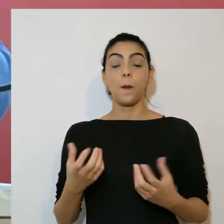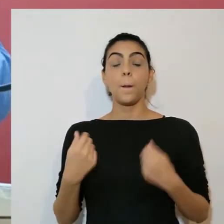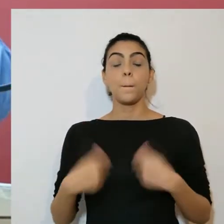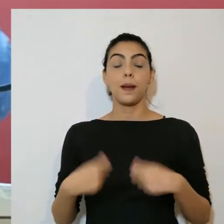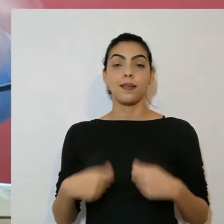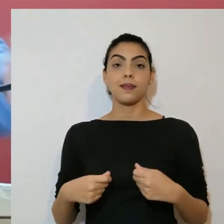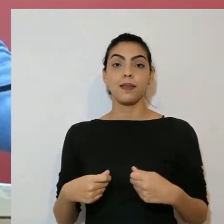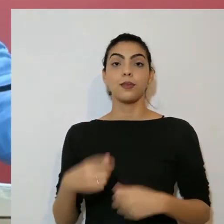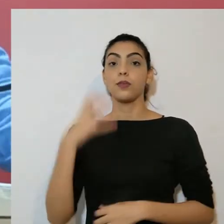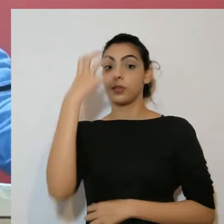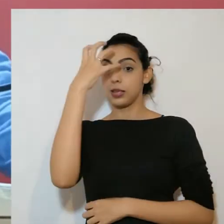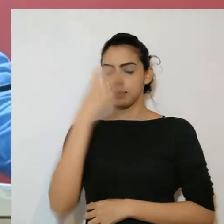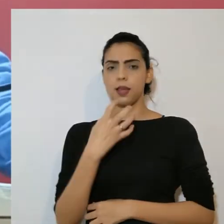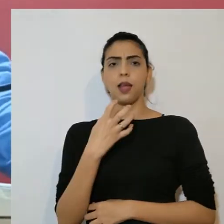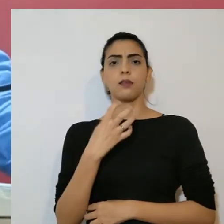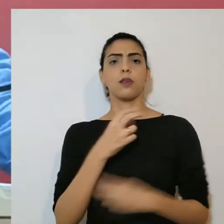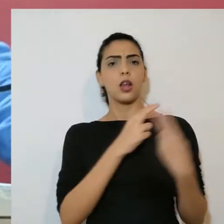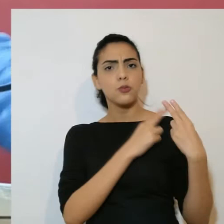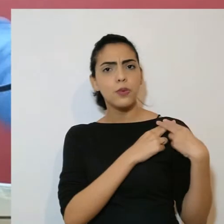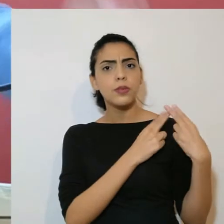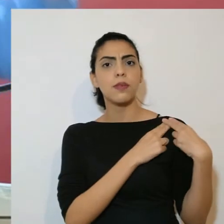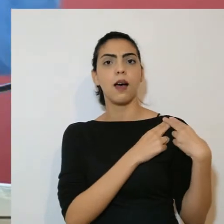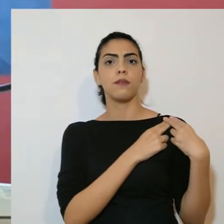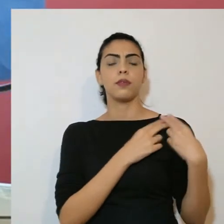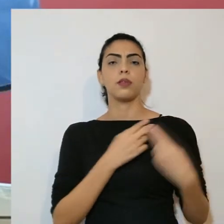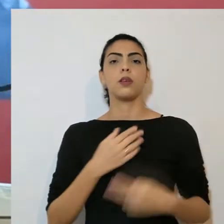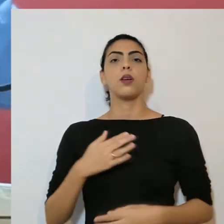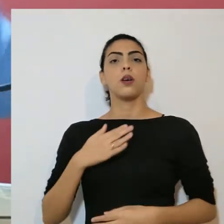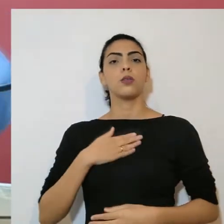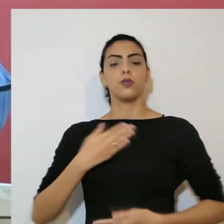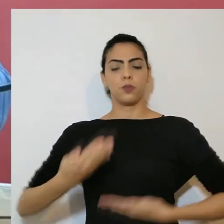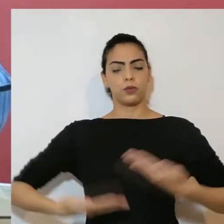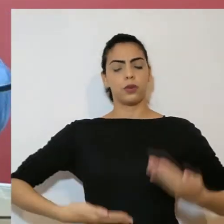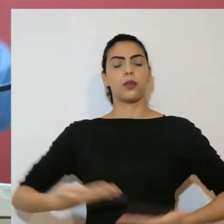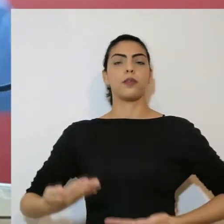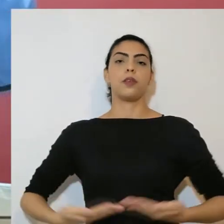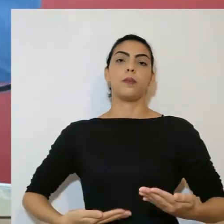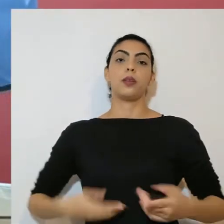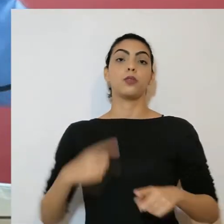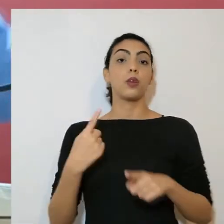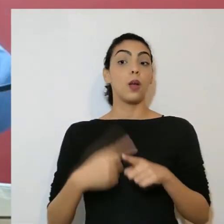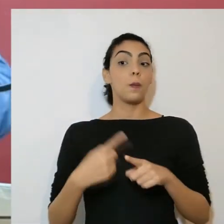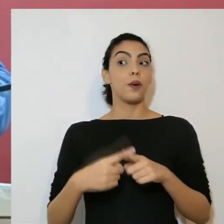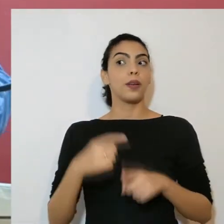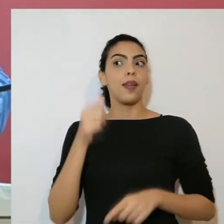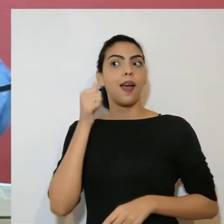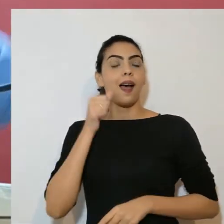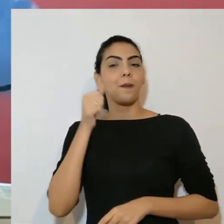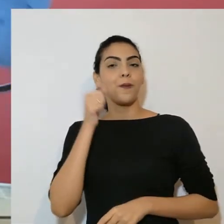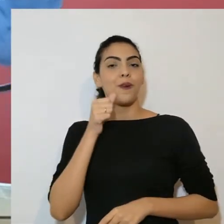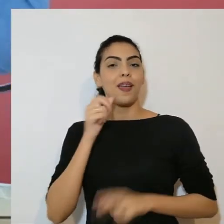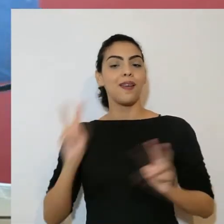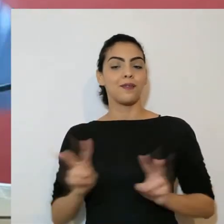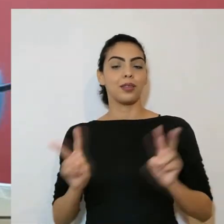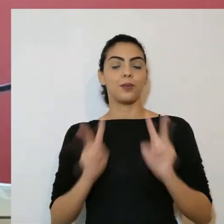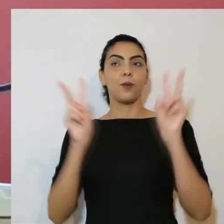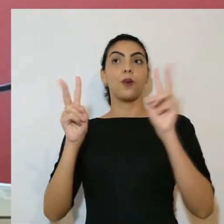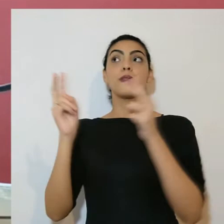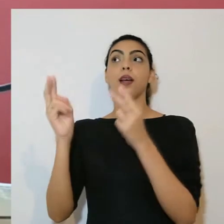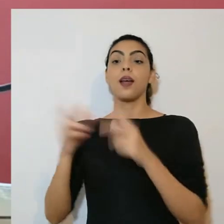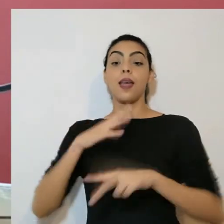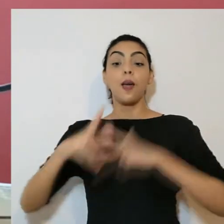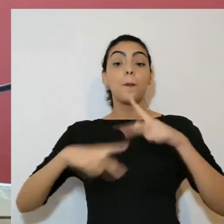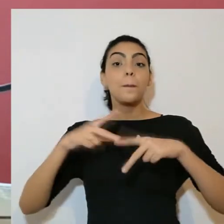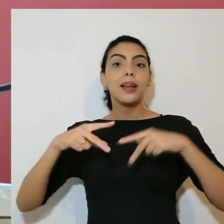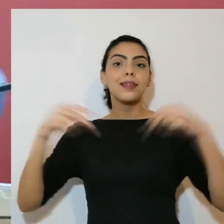meu comportamento, nos meus relacionamentos, porque essa mulher virtuosa, essa mulher bondosa é um presente